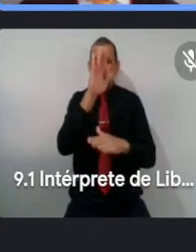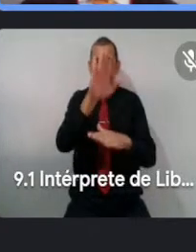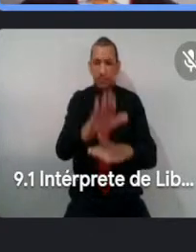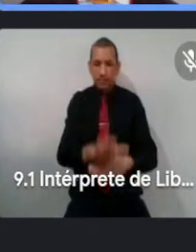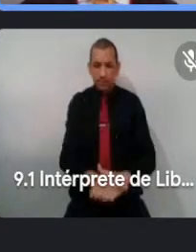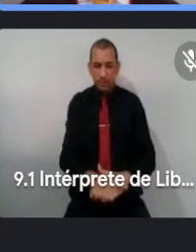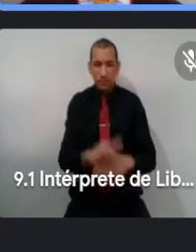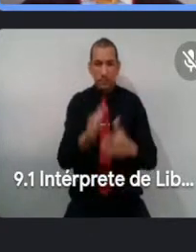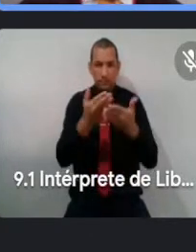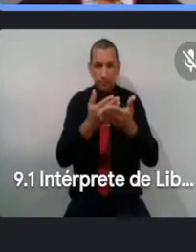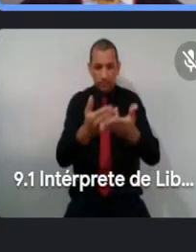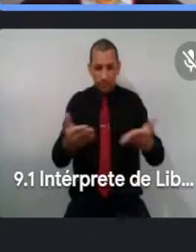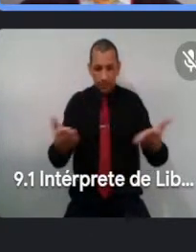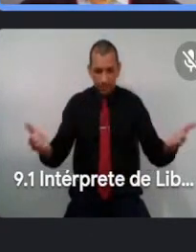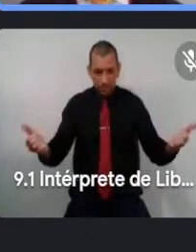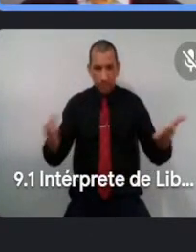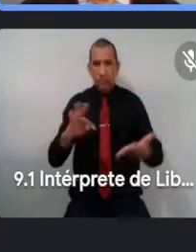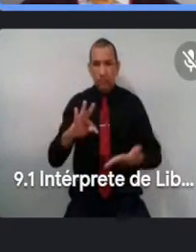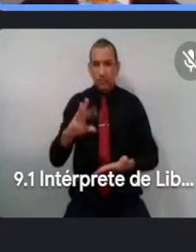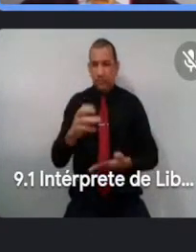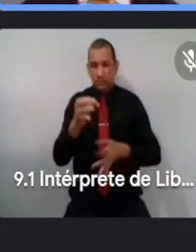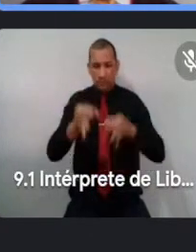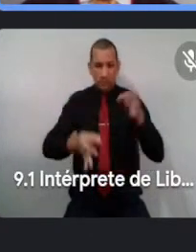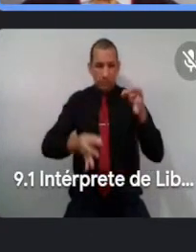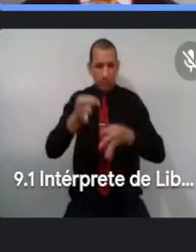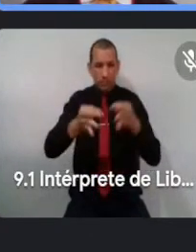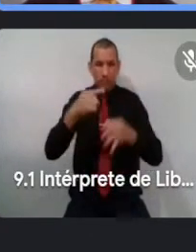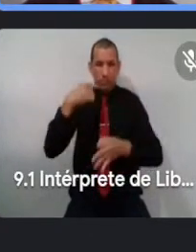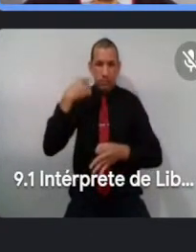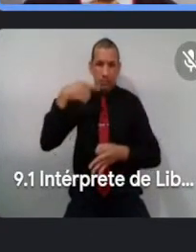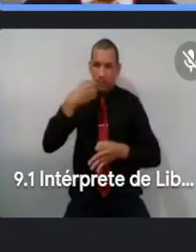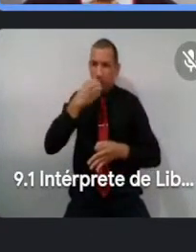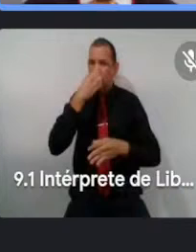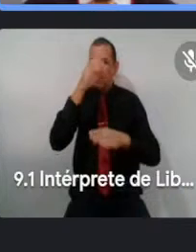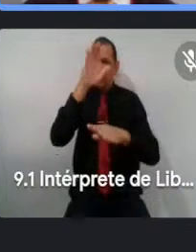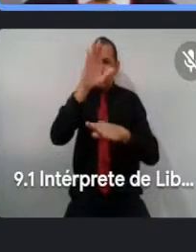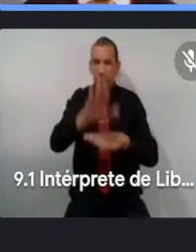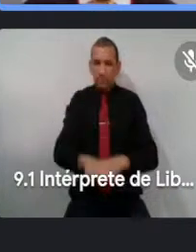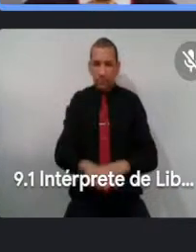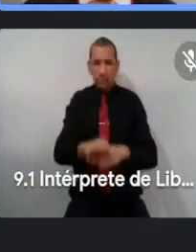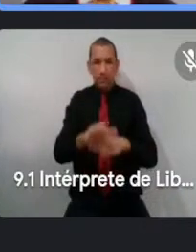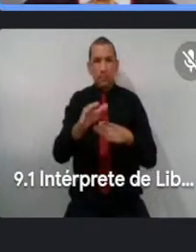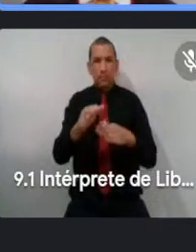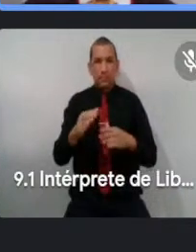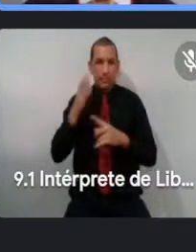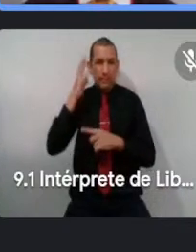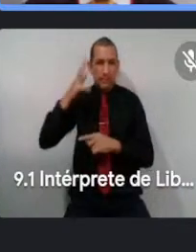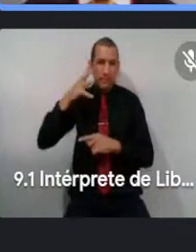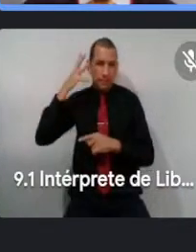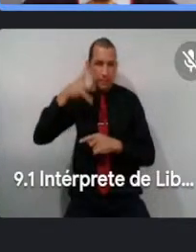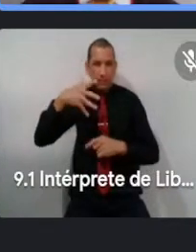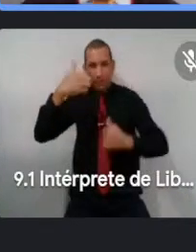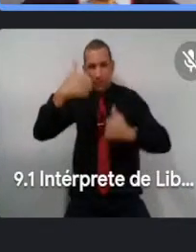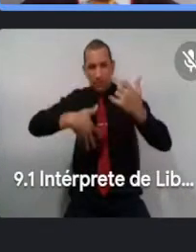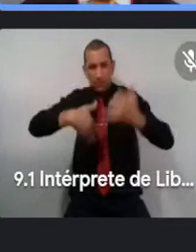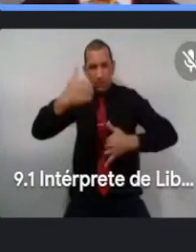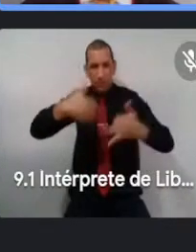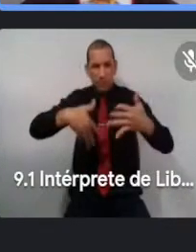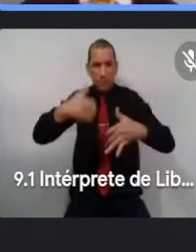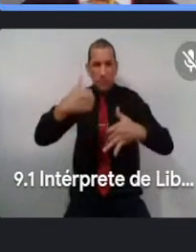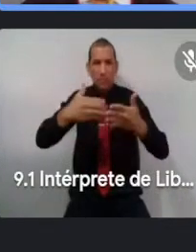o silêncio é mais jogador hoje foi muito de advogado que avisando pela sua sustentação oral